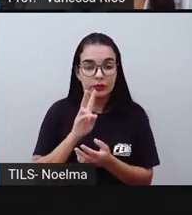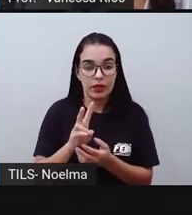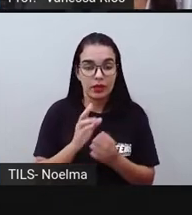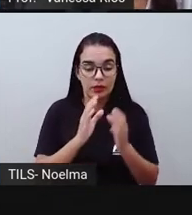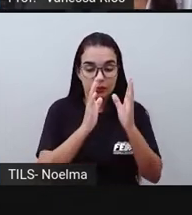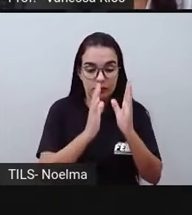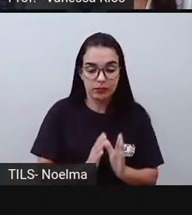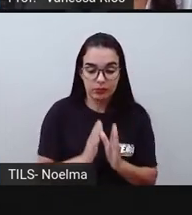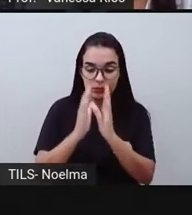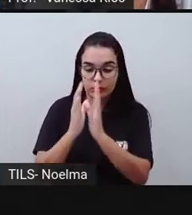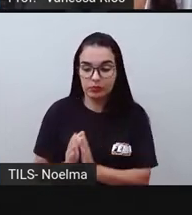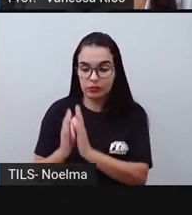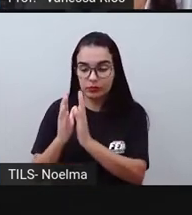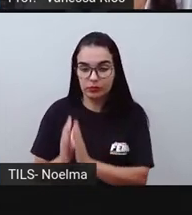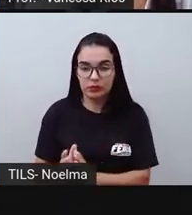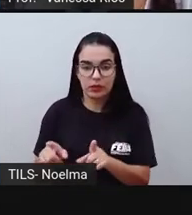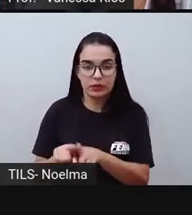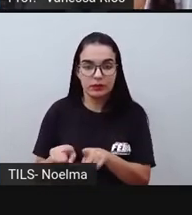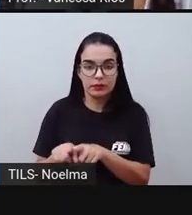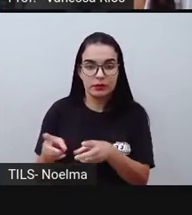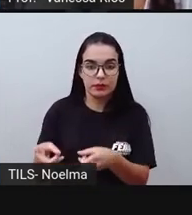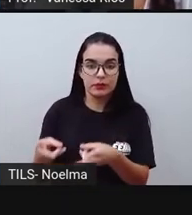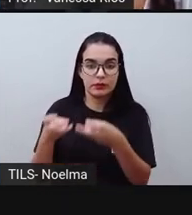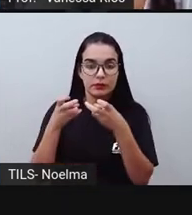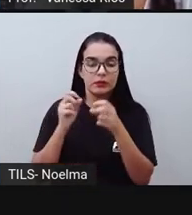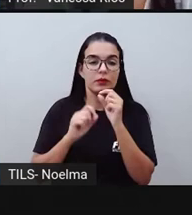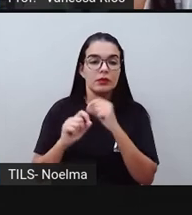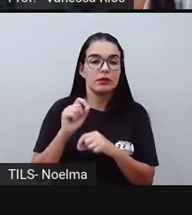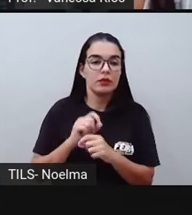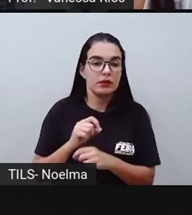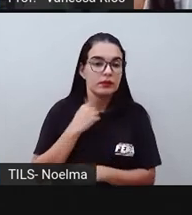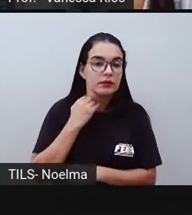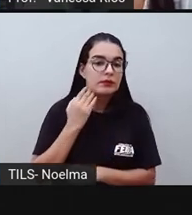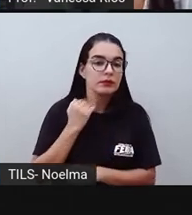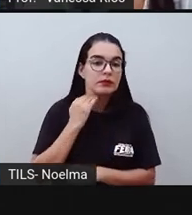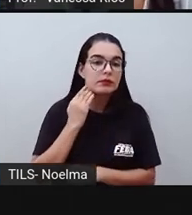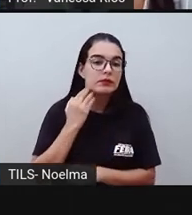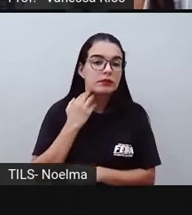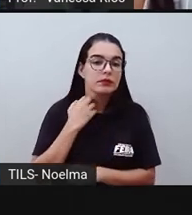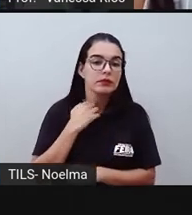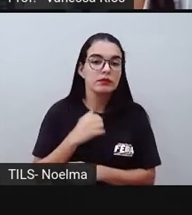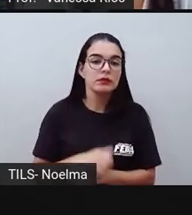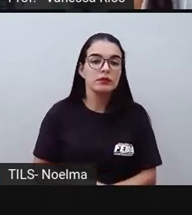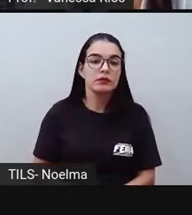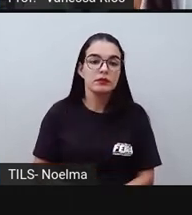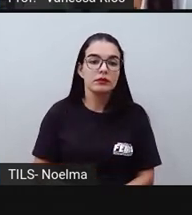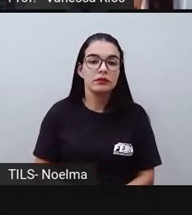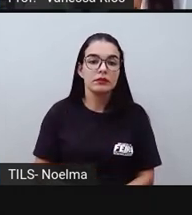gente também já identifica que o 4 ocupa a casa da dezena,